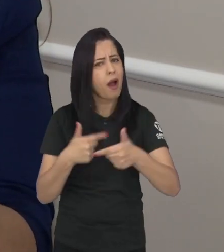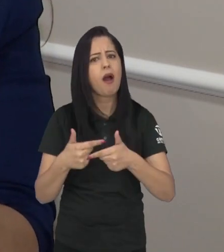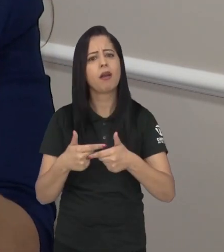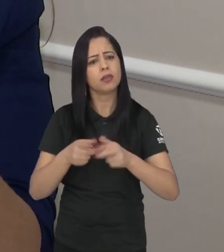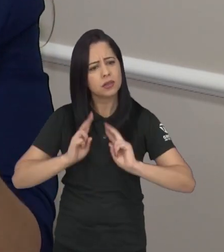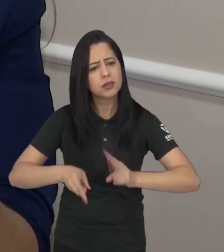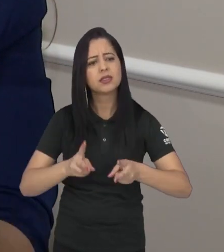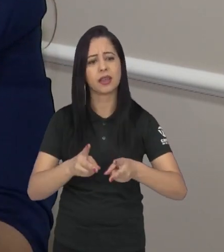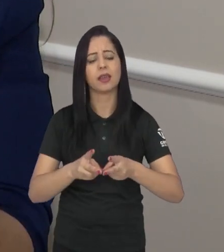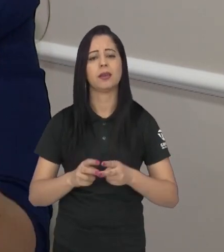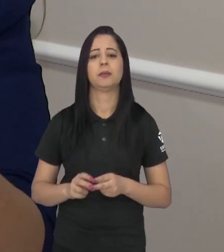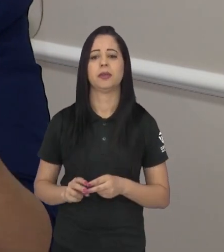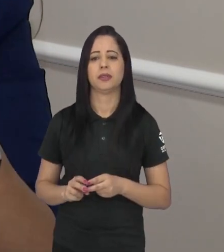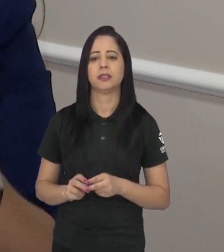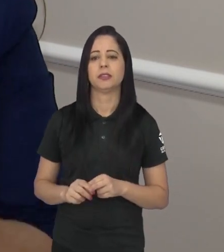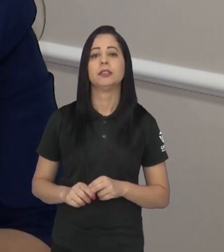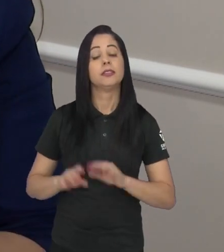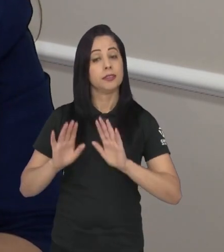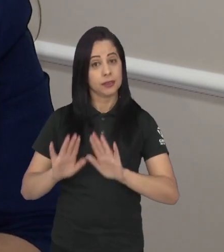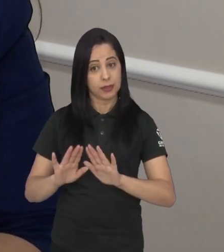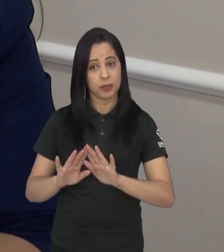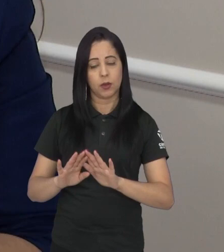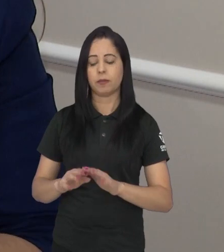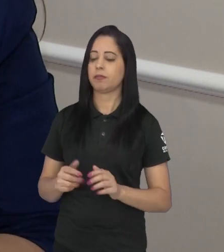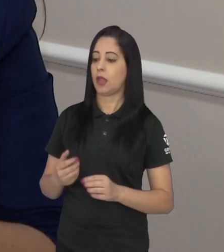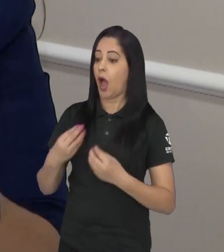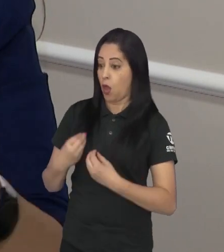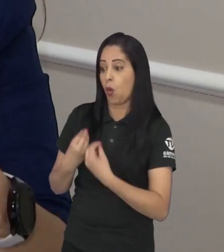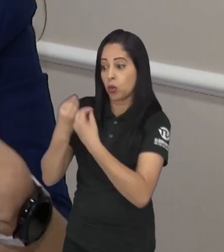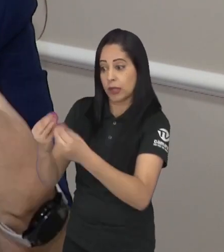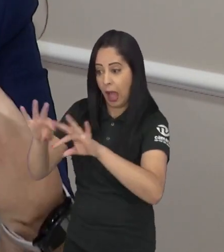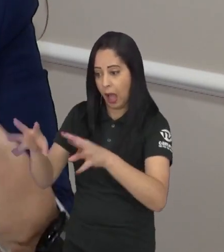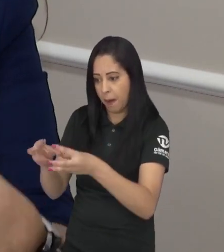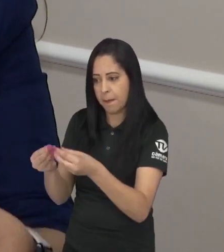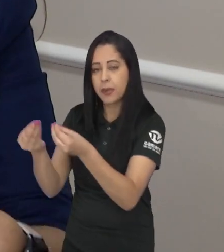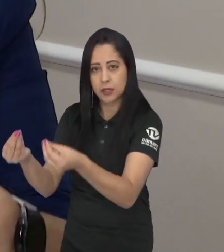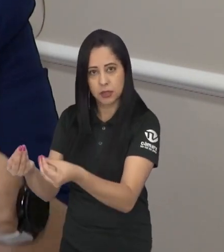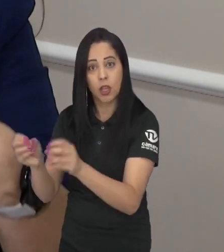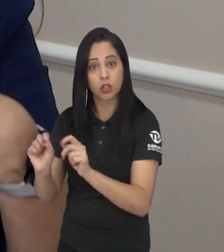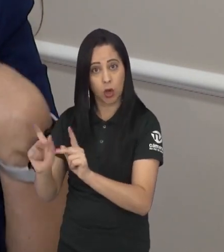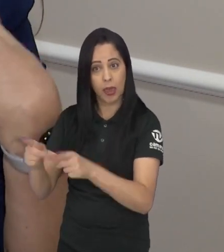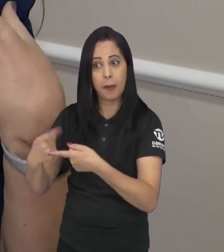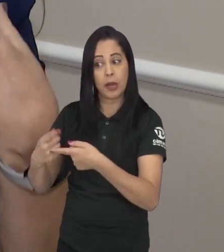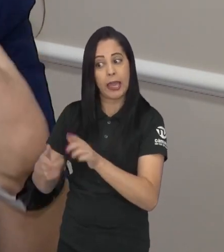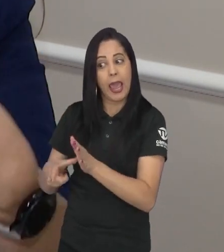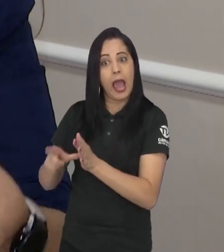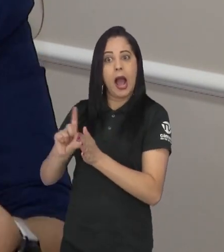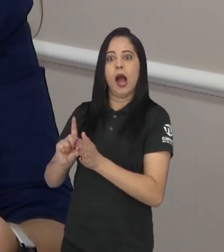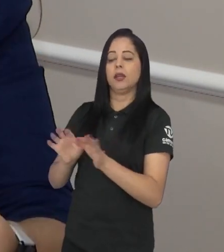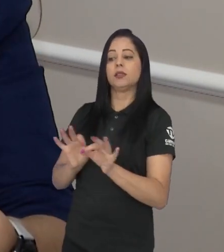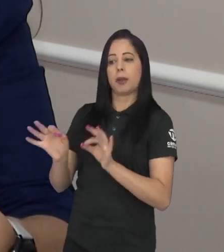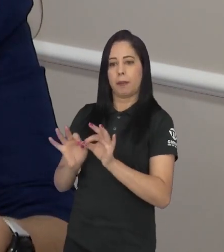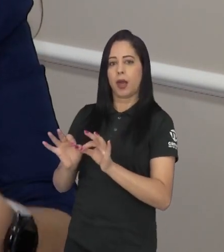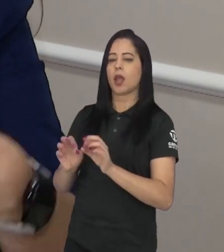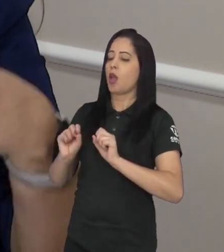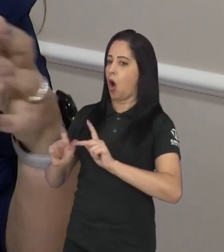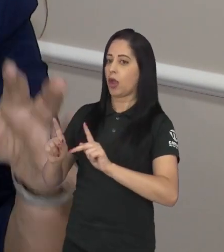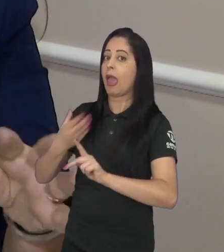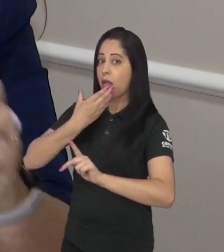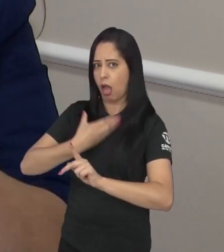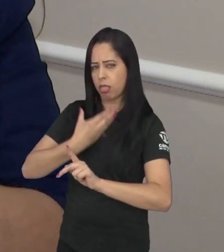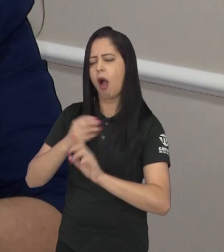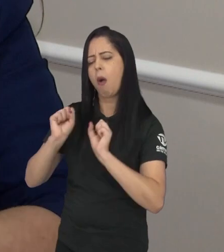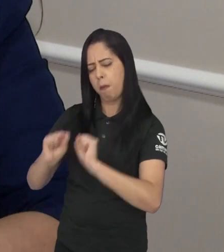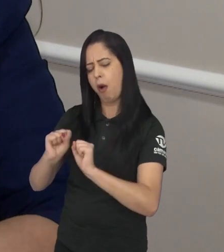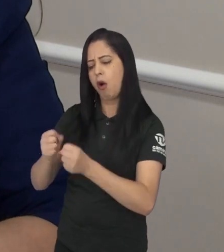trabalha, então não vai ser esse presente que vai fazer o tempo voltar atrás. Ah, não, eu quero dar esse presente, algo que a gente planejou ao longo do ano. Tá